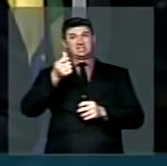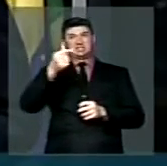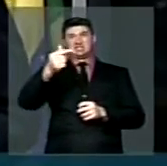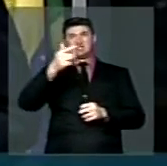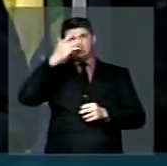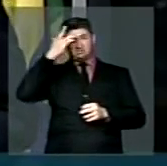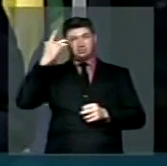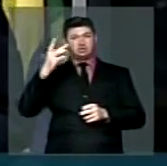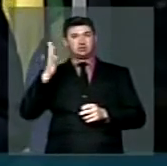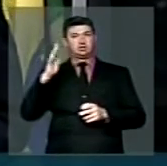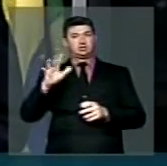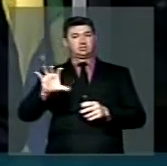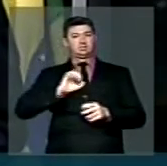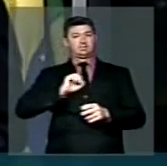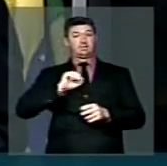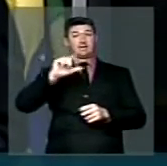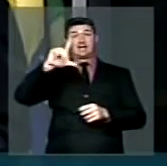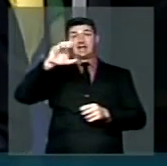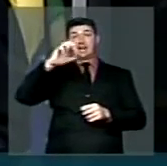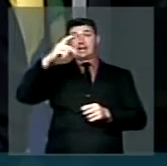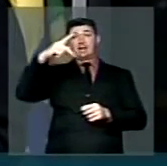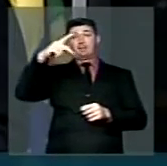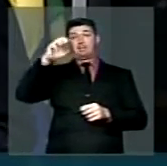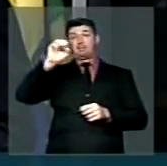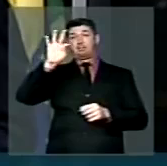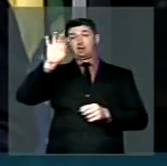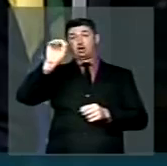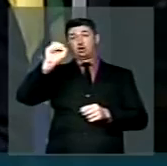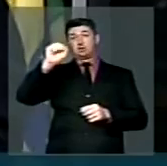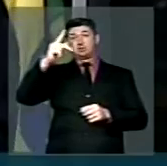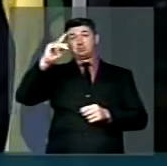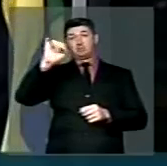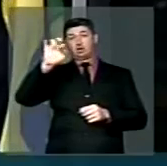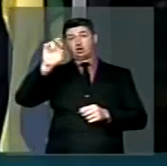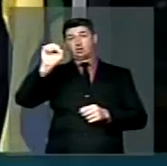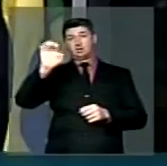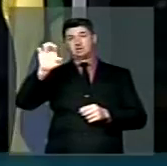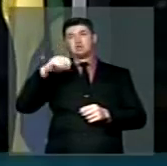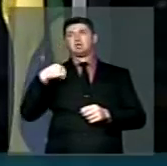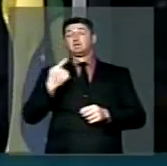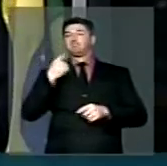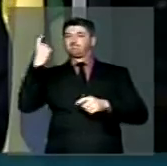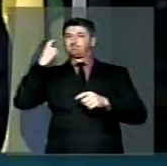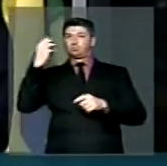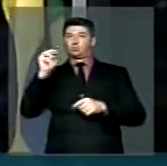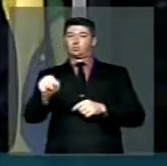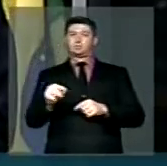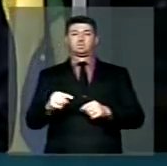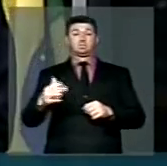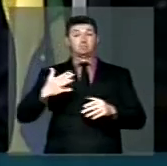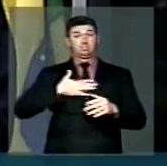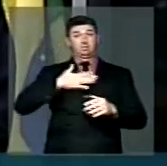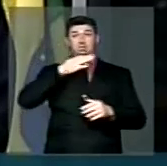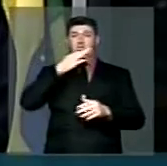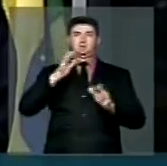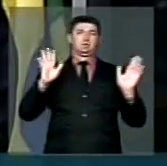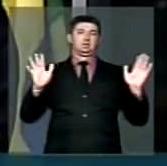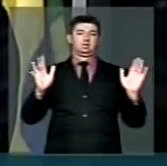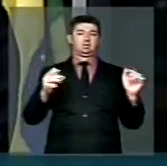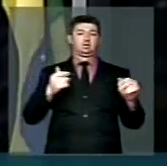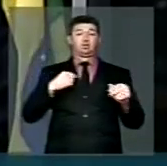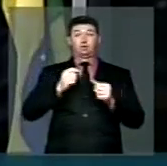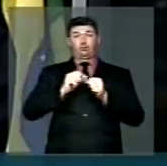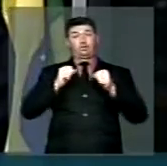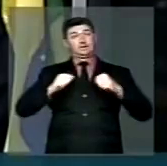engano, registrados de leptospirose, e tudo isso leva a uma preocupação muito grande. Eu, de minha parte, faço o que